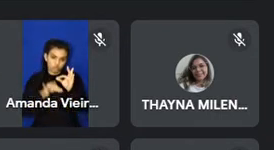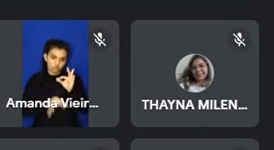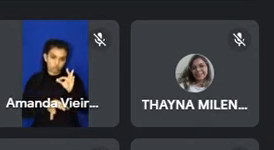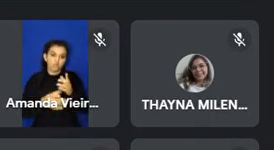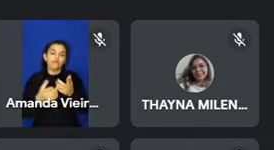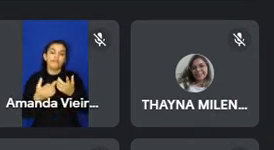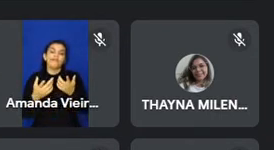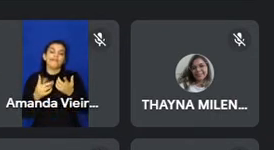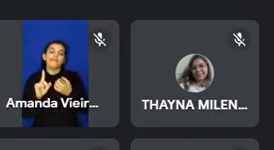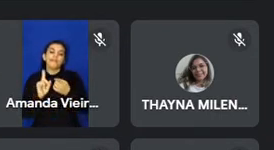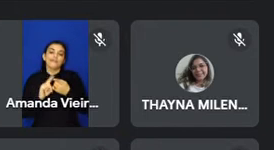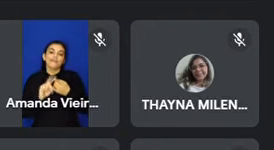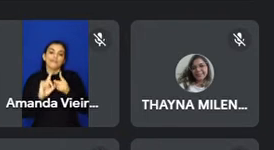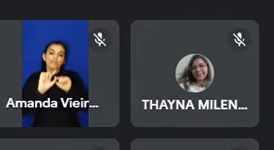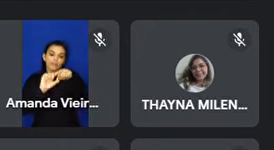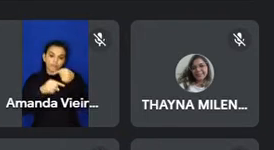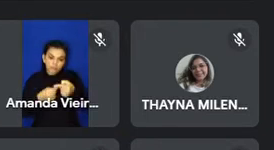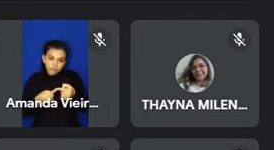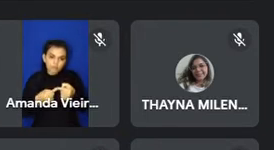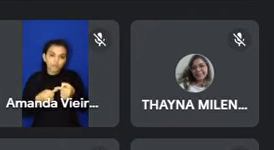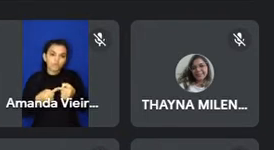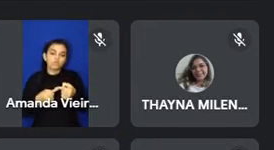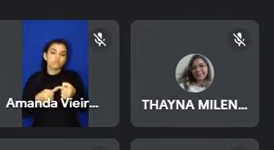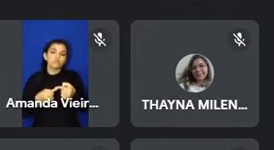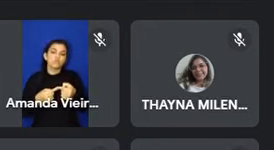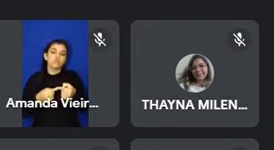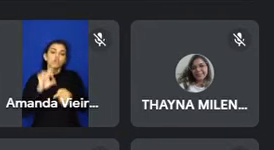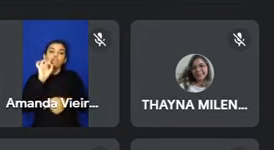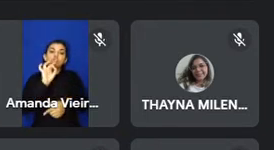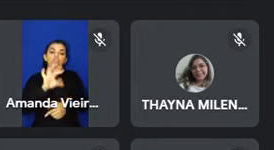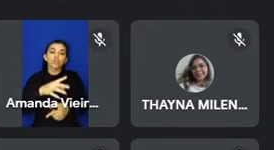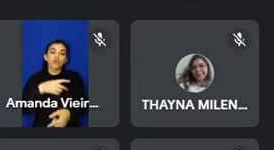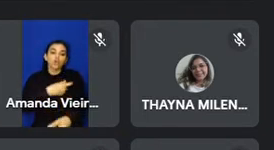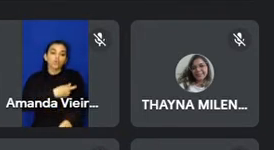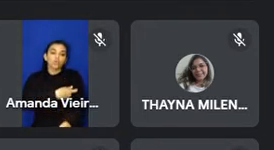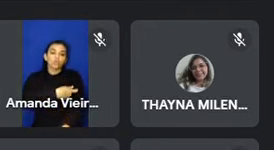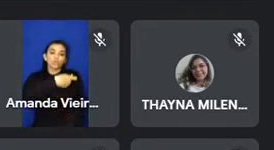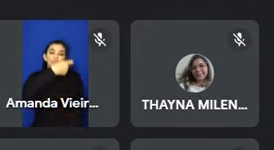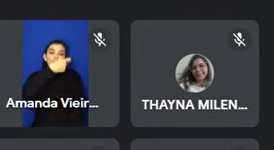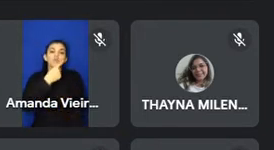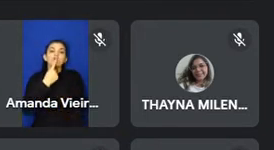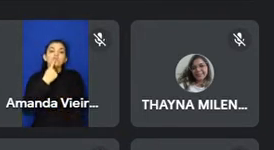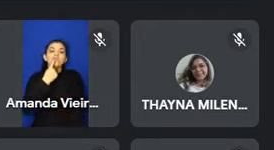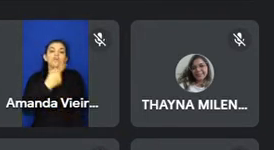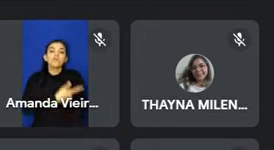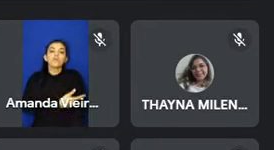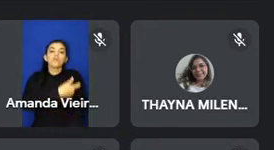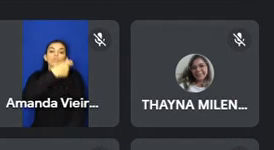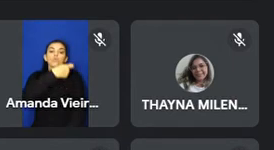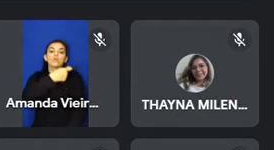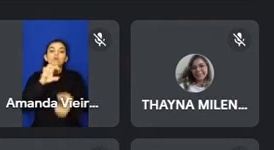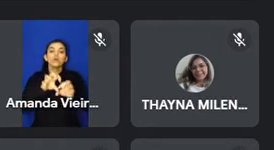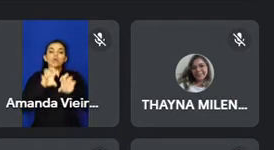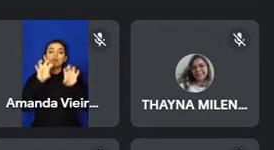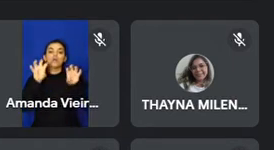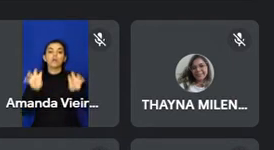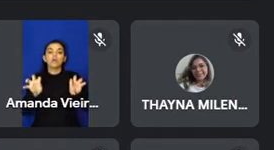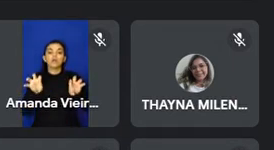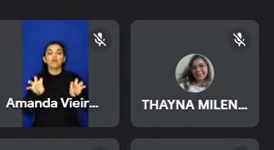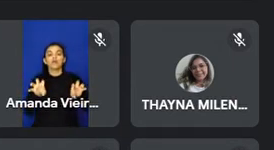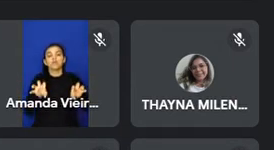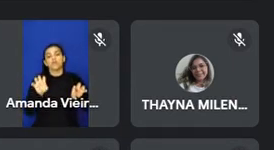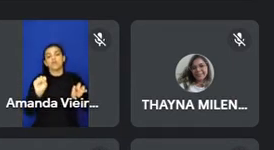dessa ativação, a gente só faz retirar o sangue, uma centrifugação simples separa o soro dos